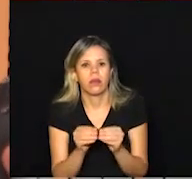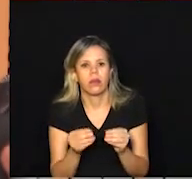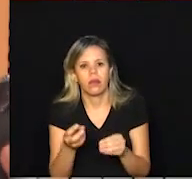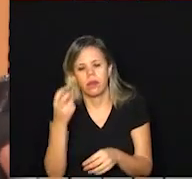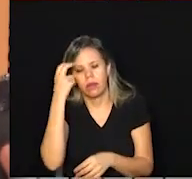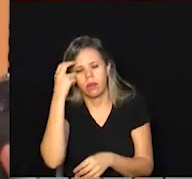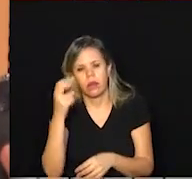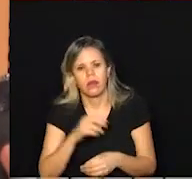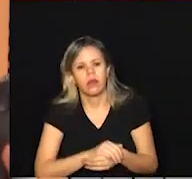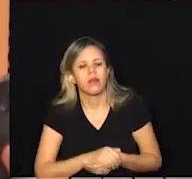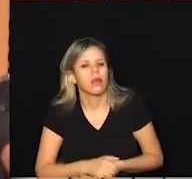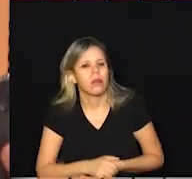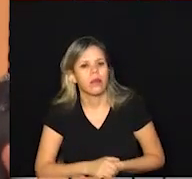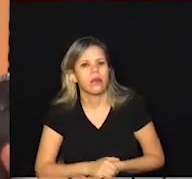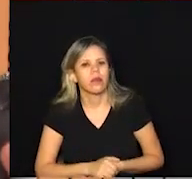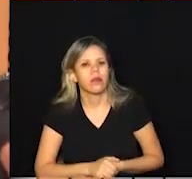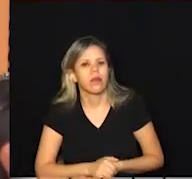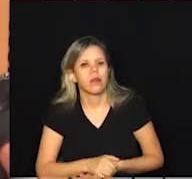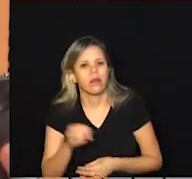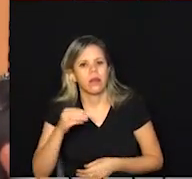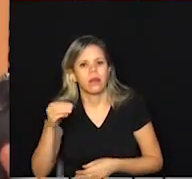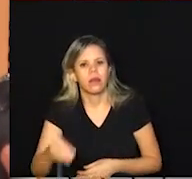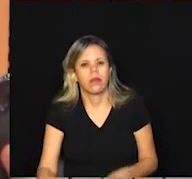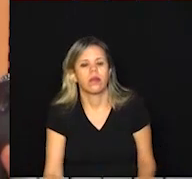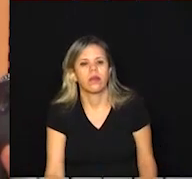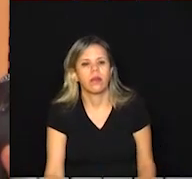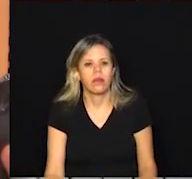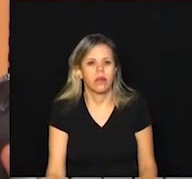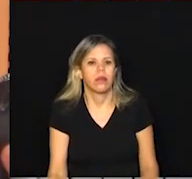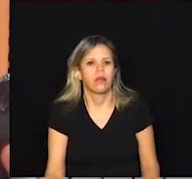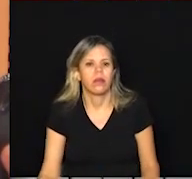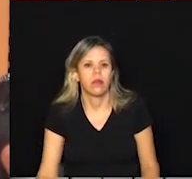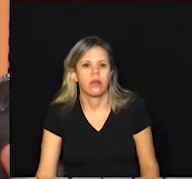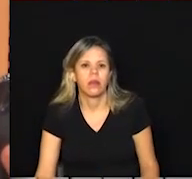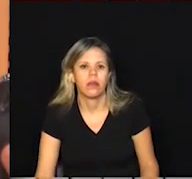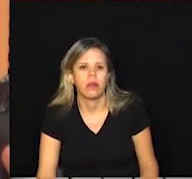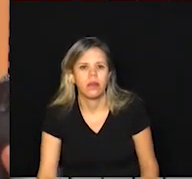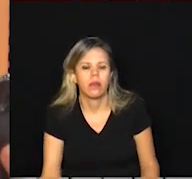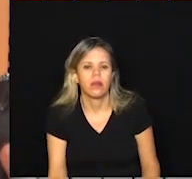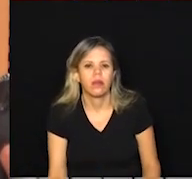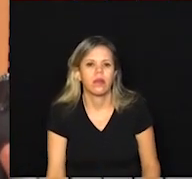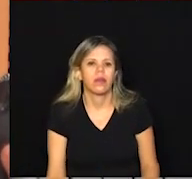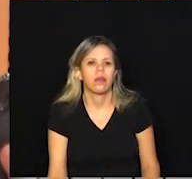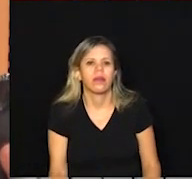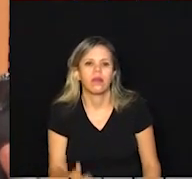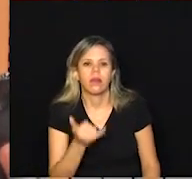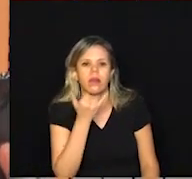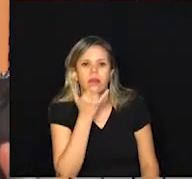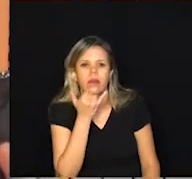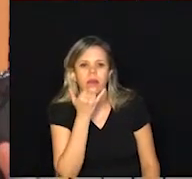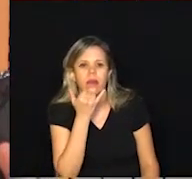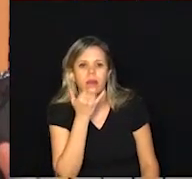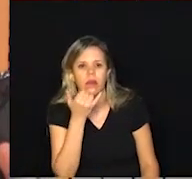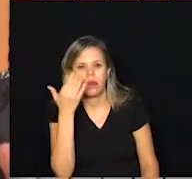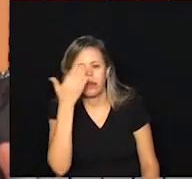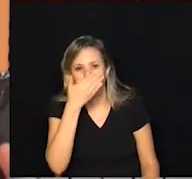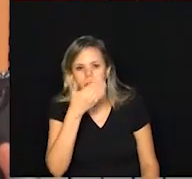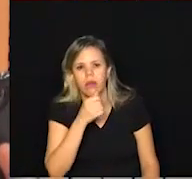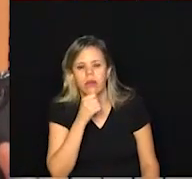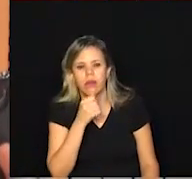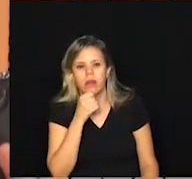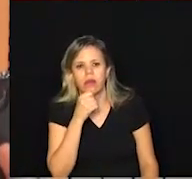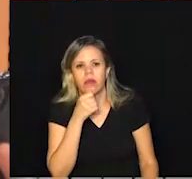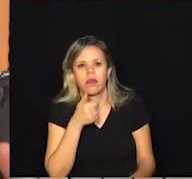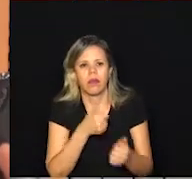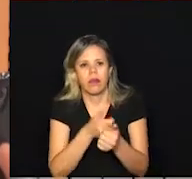cultural mas uns minutinhos vamos lá Alessandro Desculpa aí gente eu não estava não